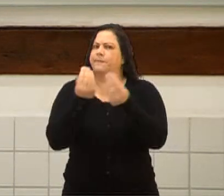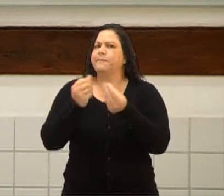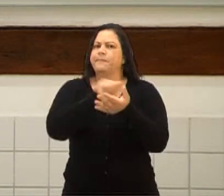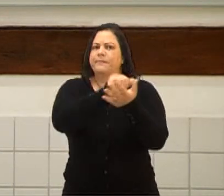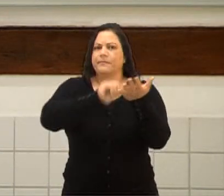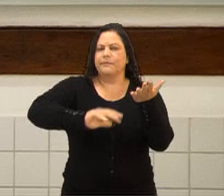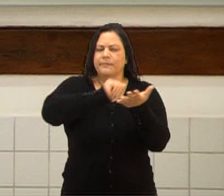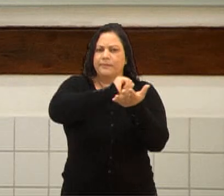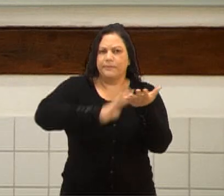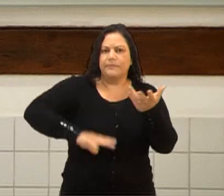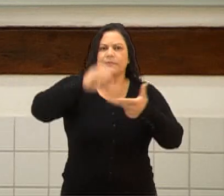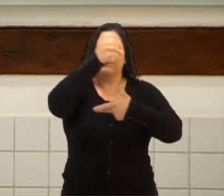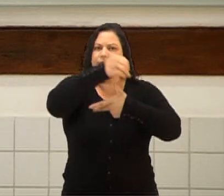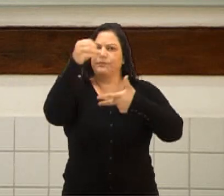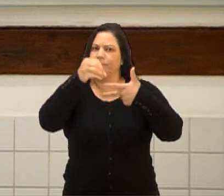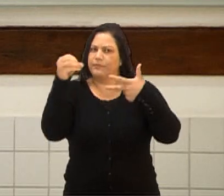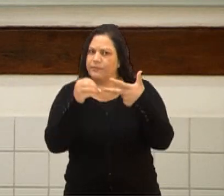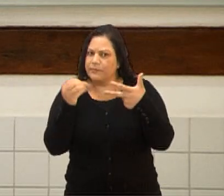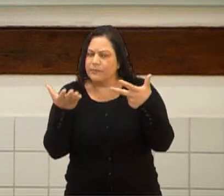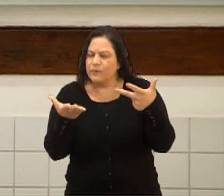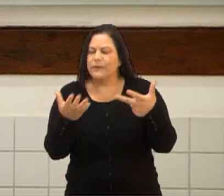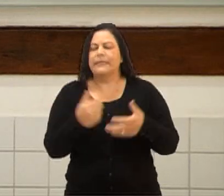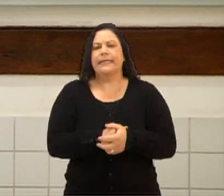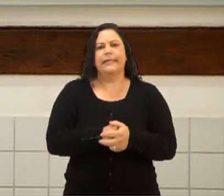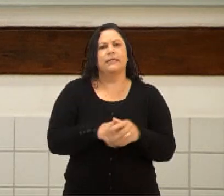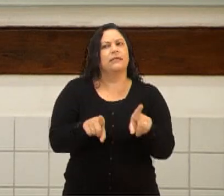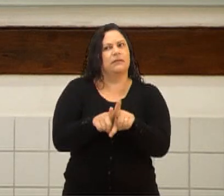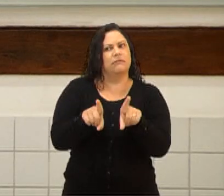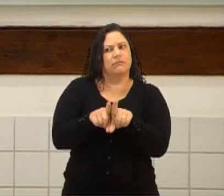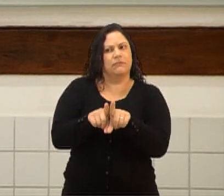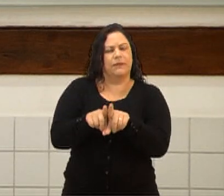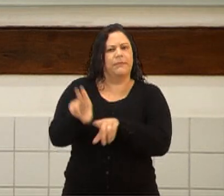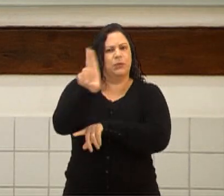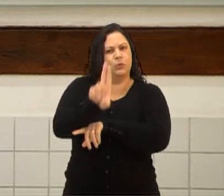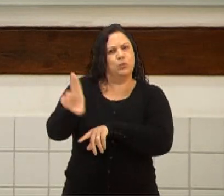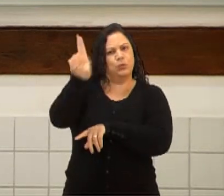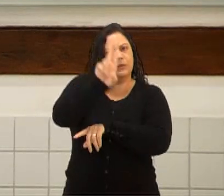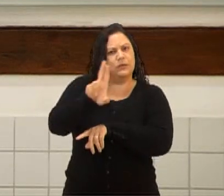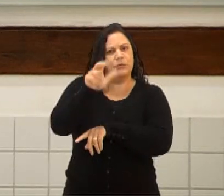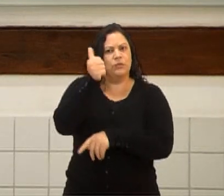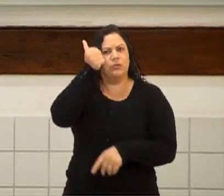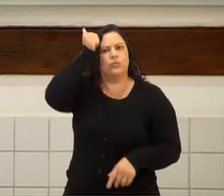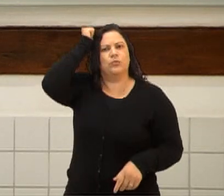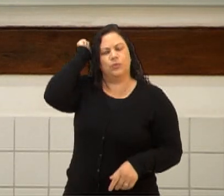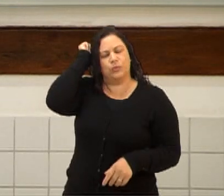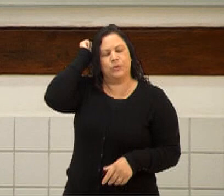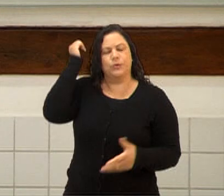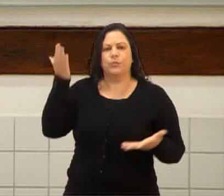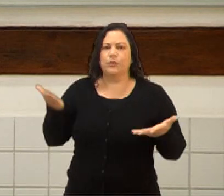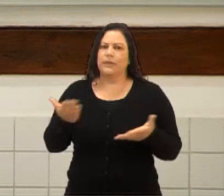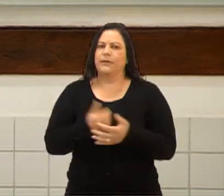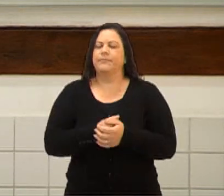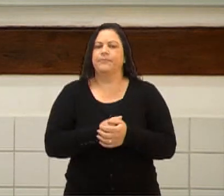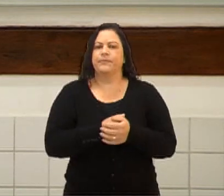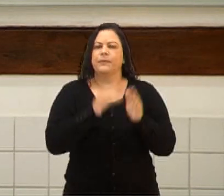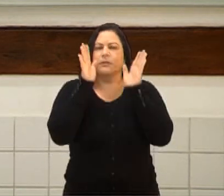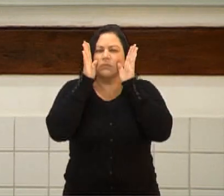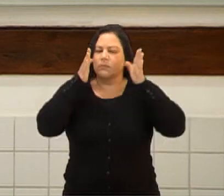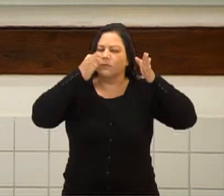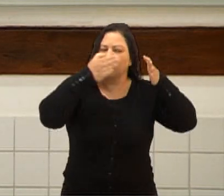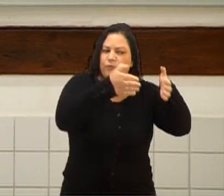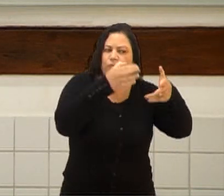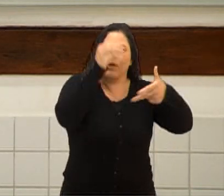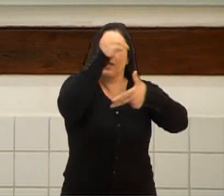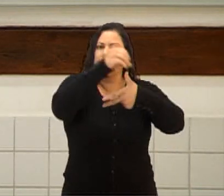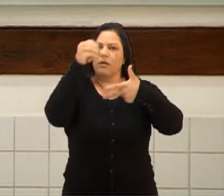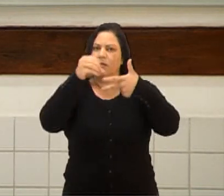Enem e de universidades com vestibular separado do Enem. Mas a gente está procurando focar nisso. Aqui é